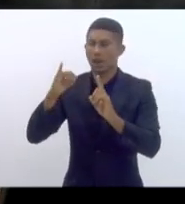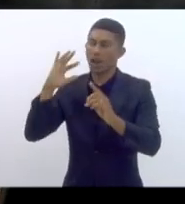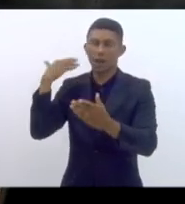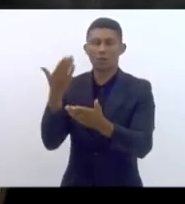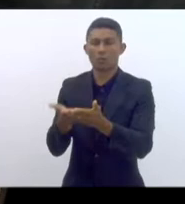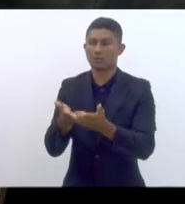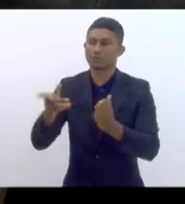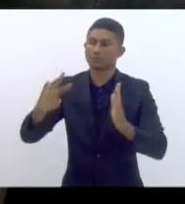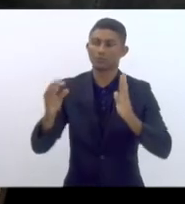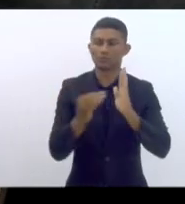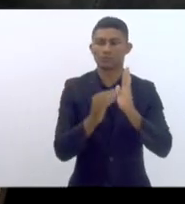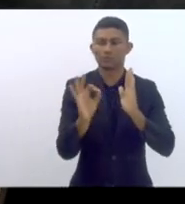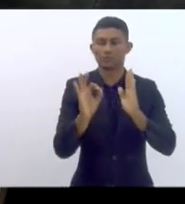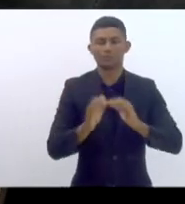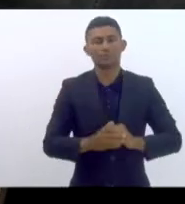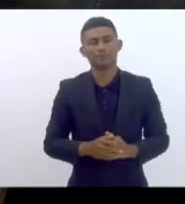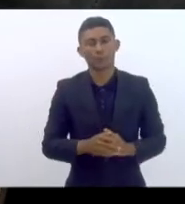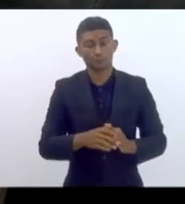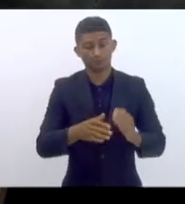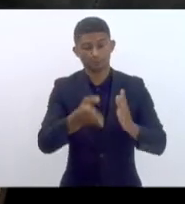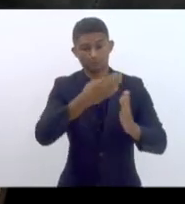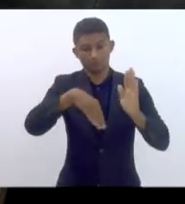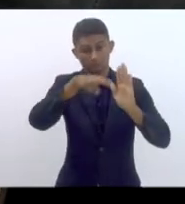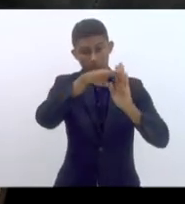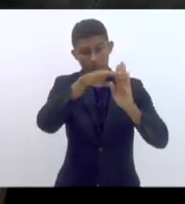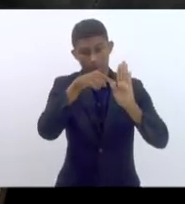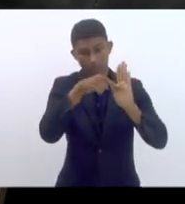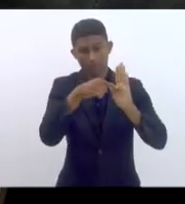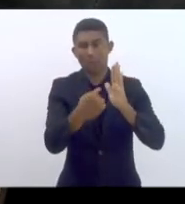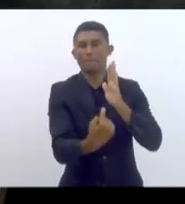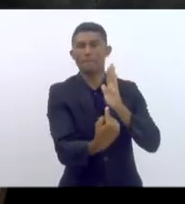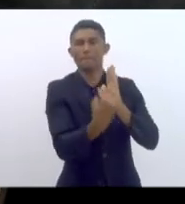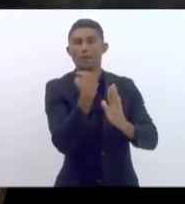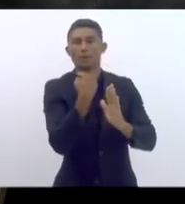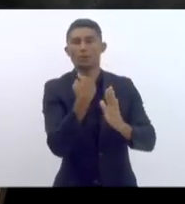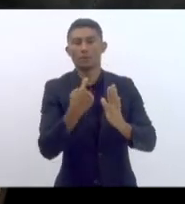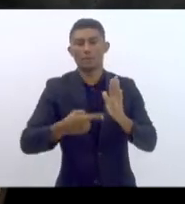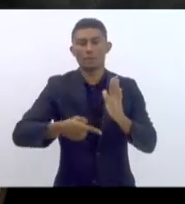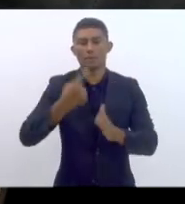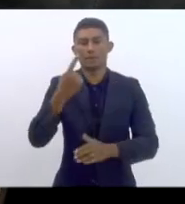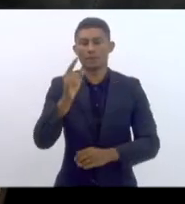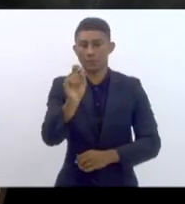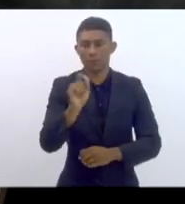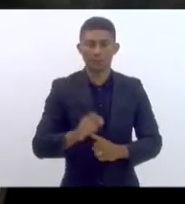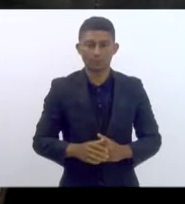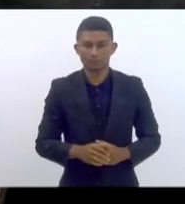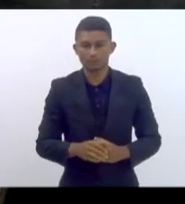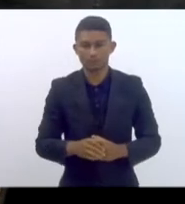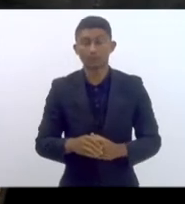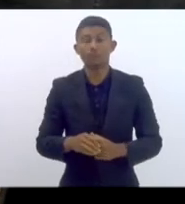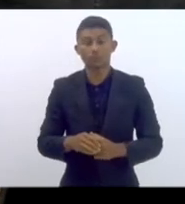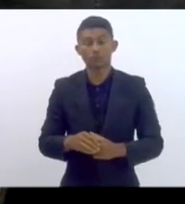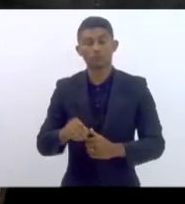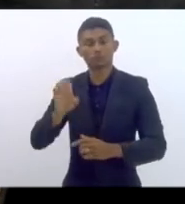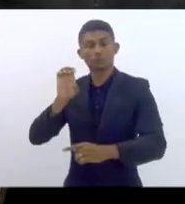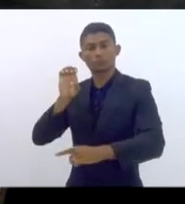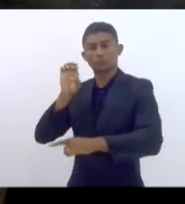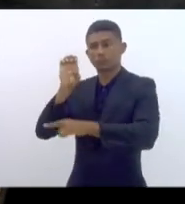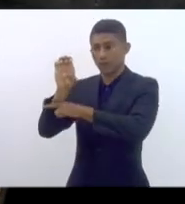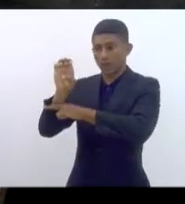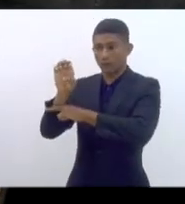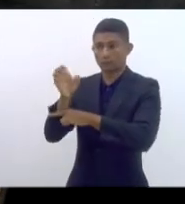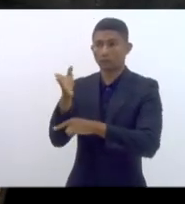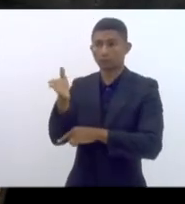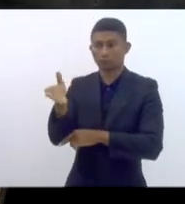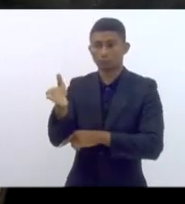Então vamos começar. A primeira pergunta que foi encaminhada é com relação, na verdade, ao espaço que o Estado teria em função da